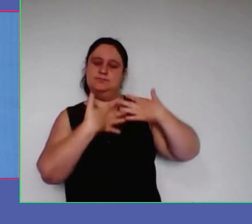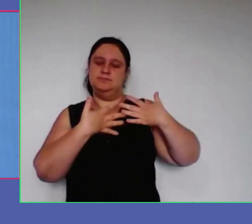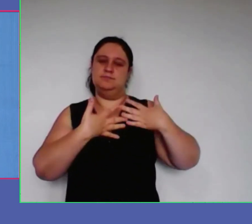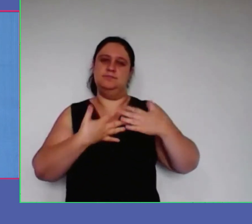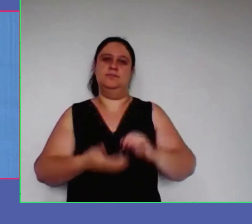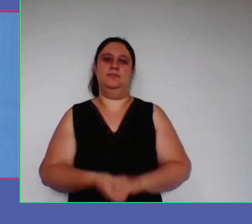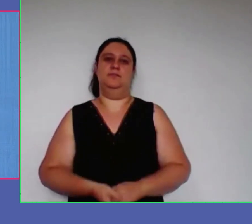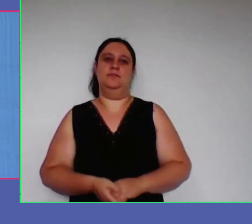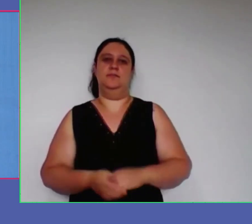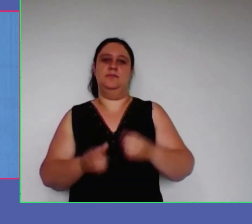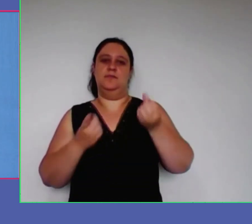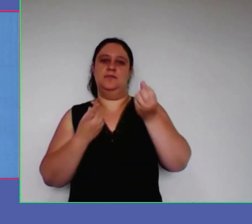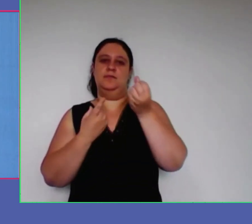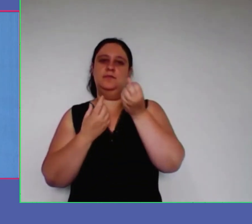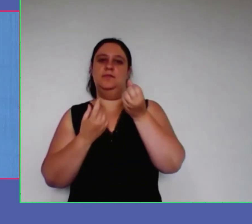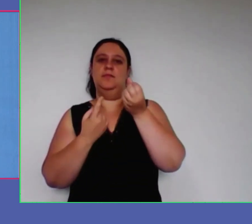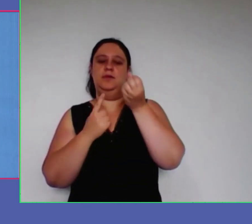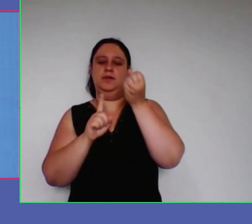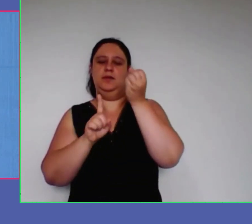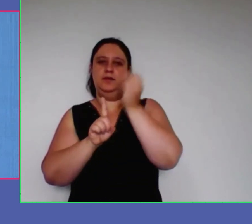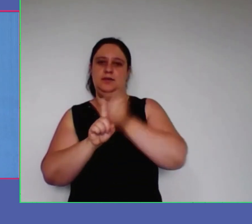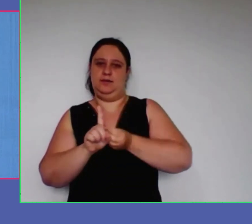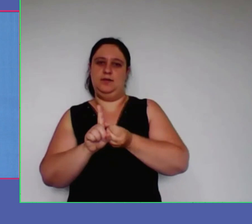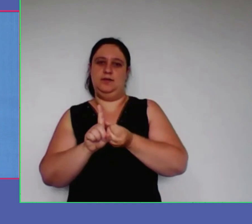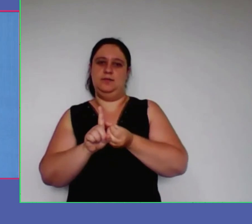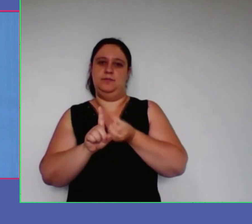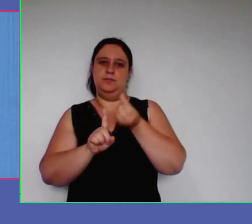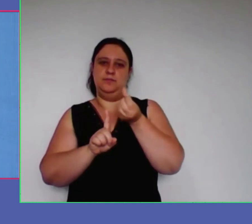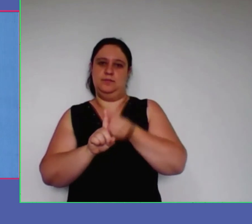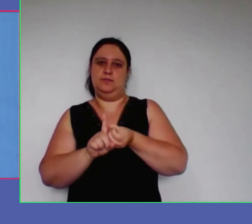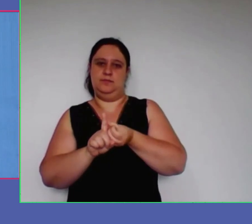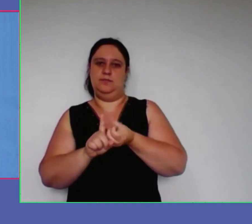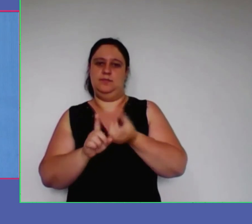semestre, continue a nos revelar que esse